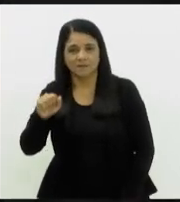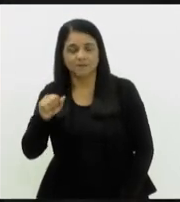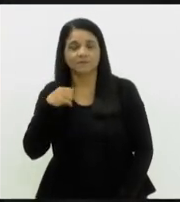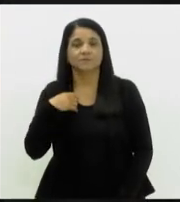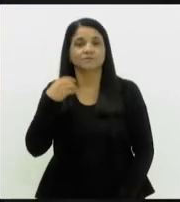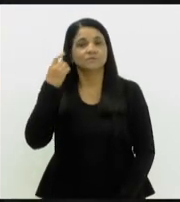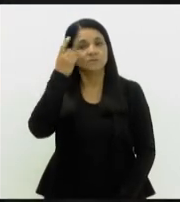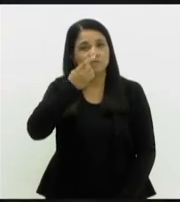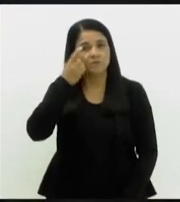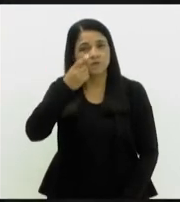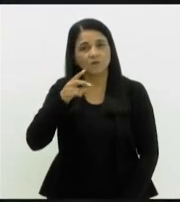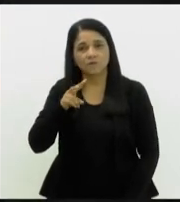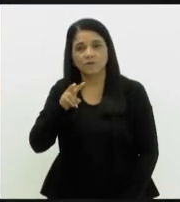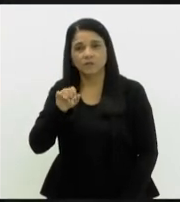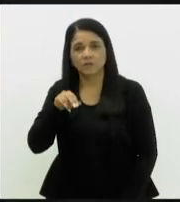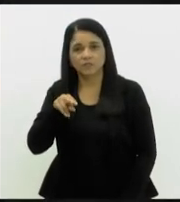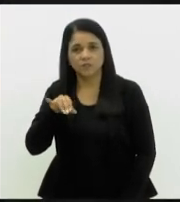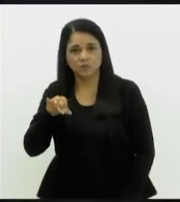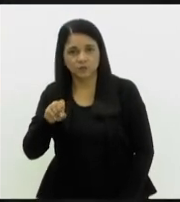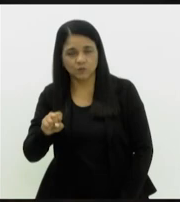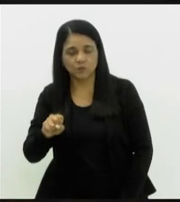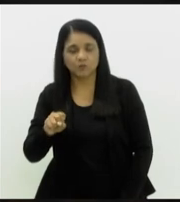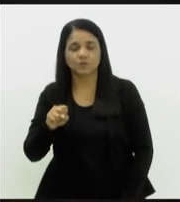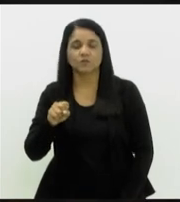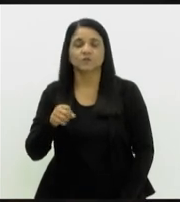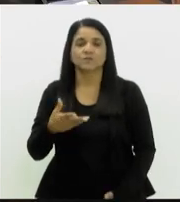Deputado Vinícius Cozolino, por favor.